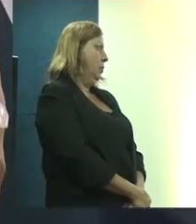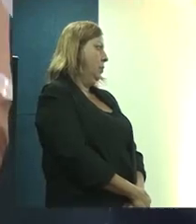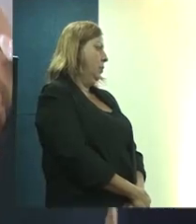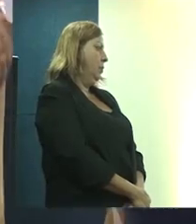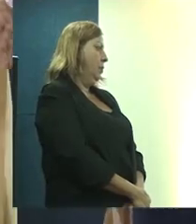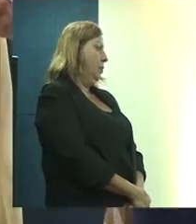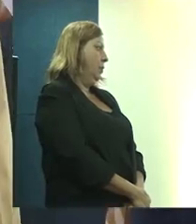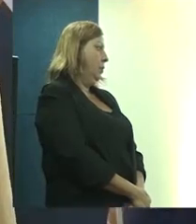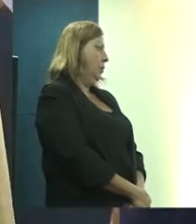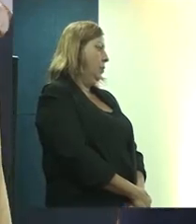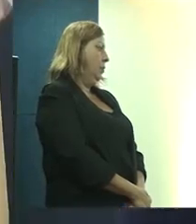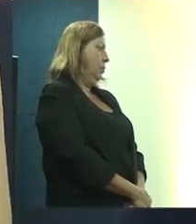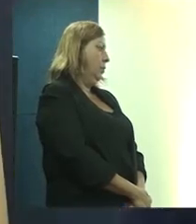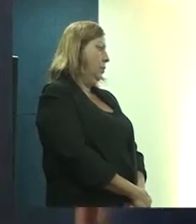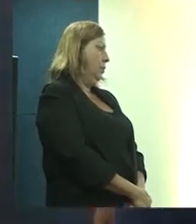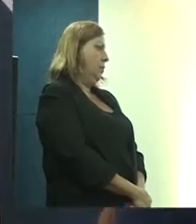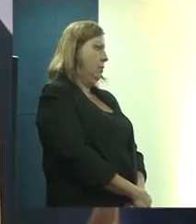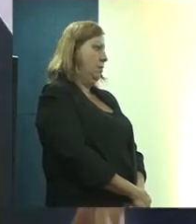Obrigado.